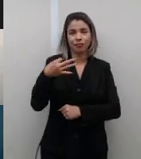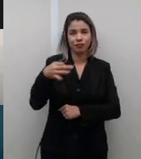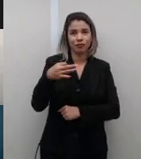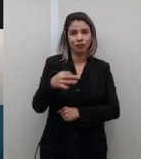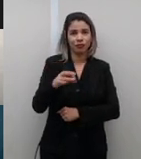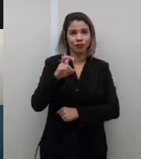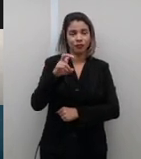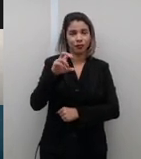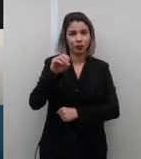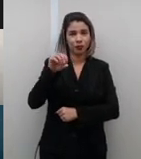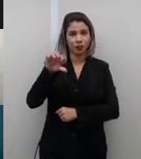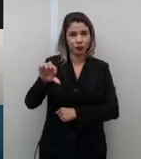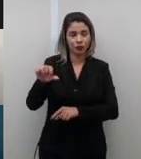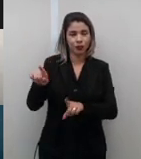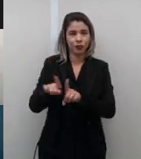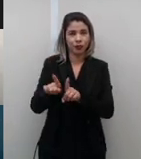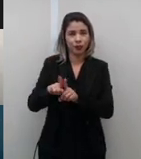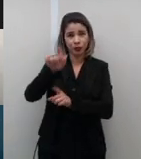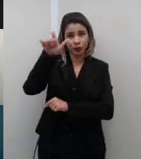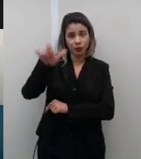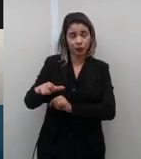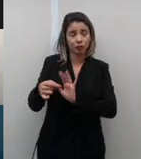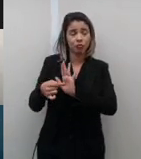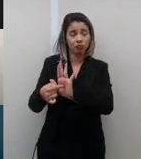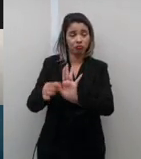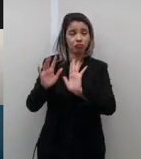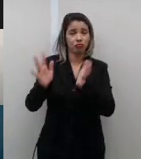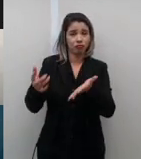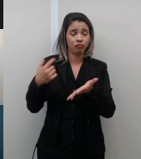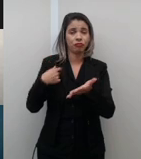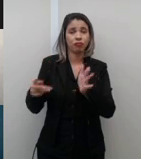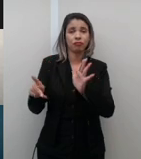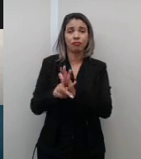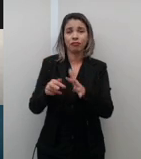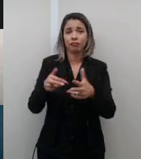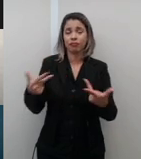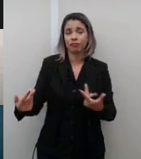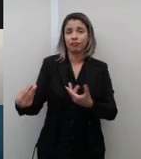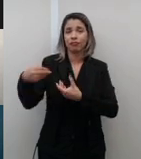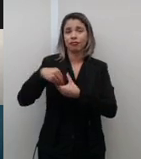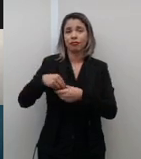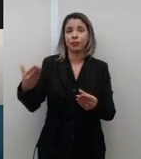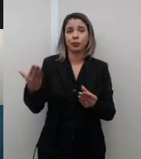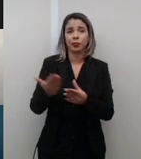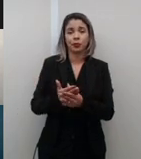a própria embargante pontua nos aclaratórios ora julgados,